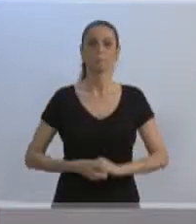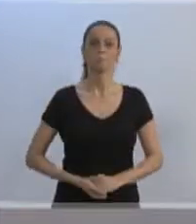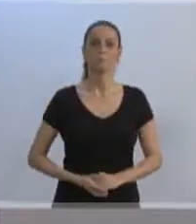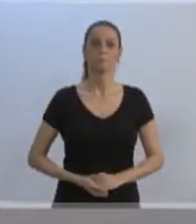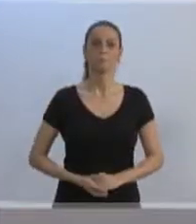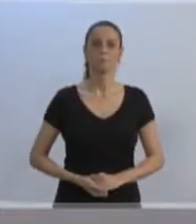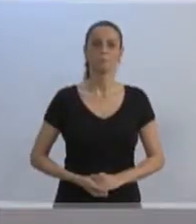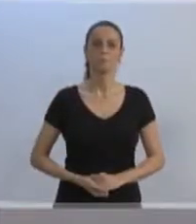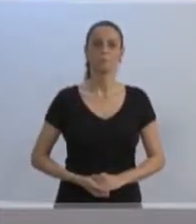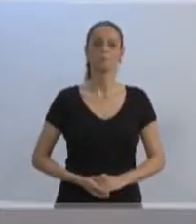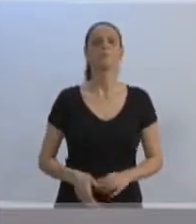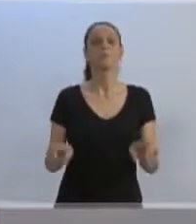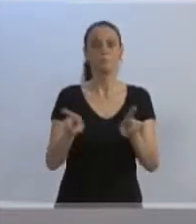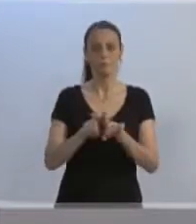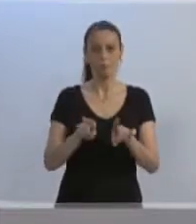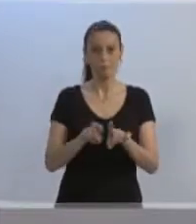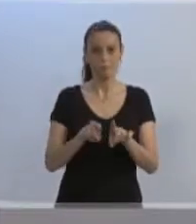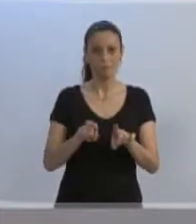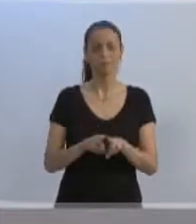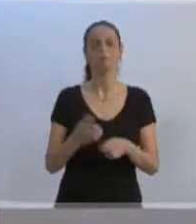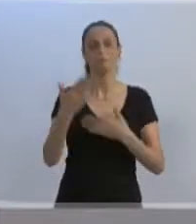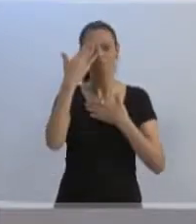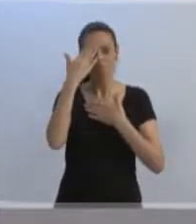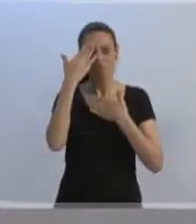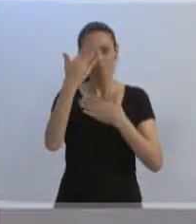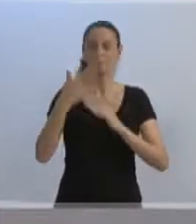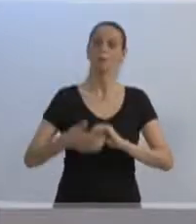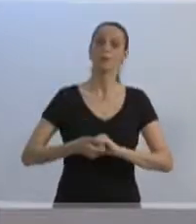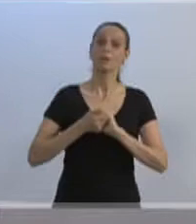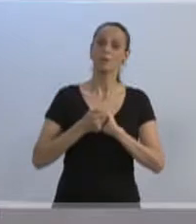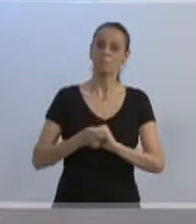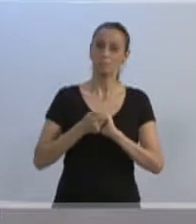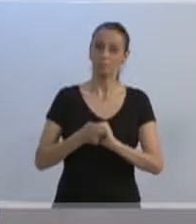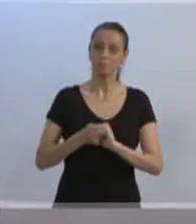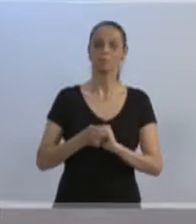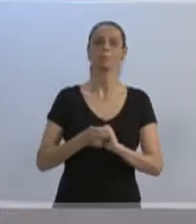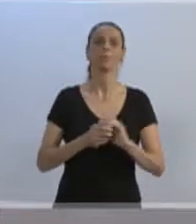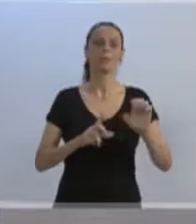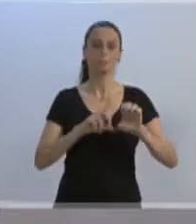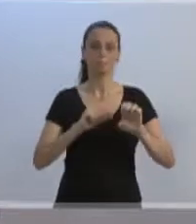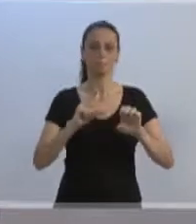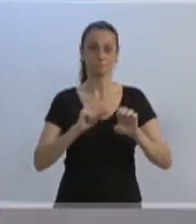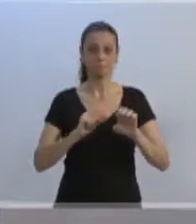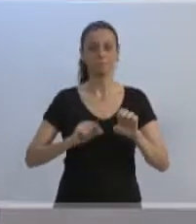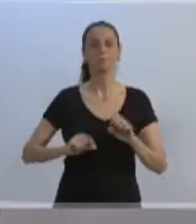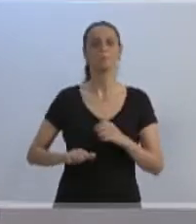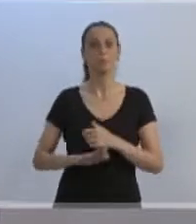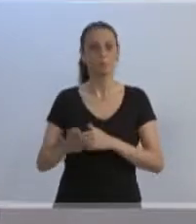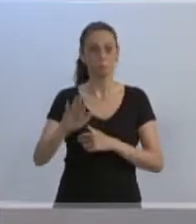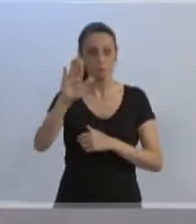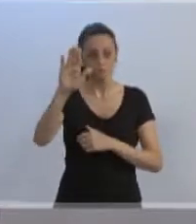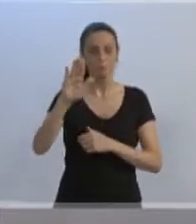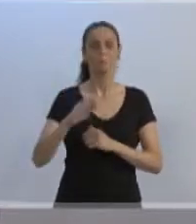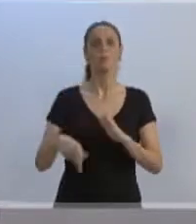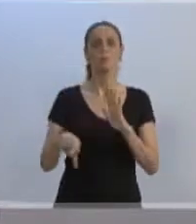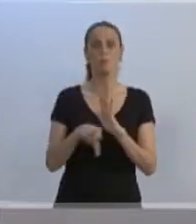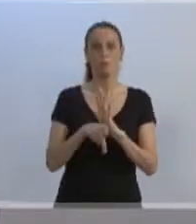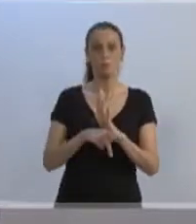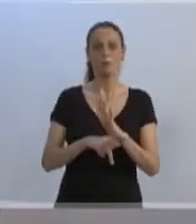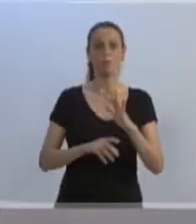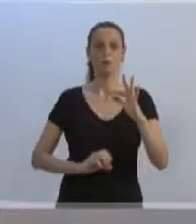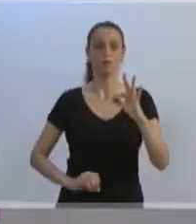quero falar também e agradecer e parabenizar o empresário do loteamento que fica na fortaleza